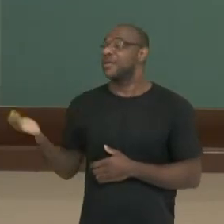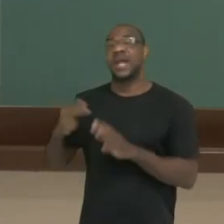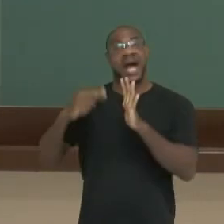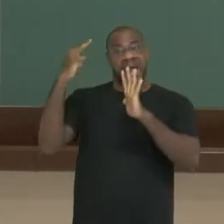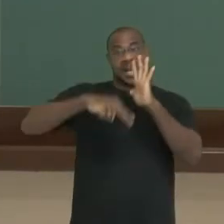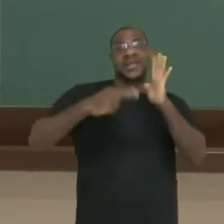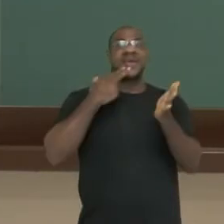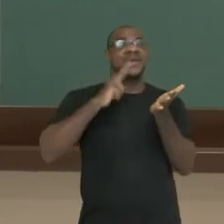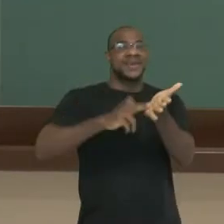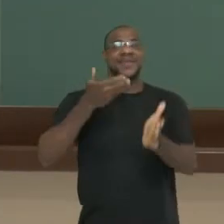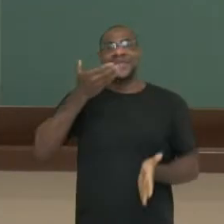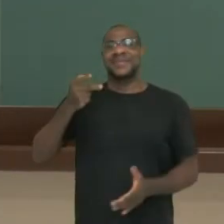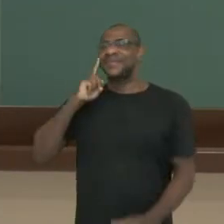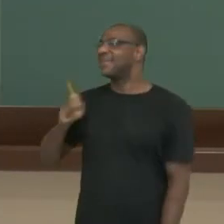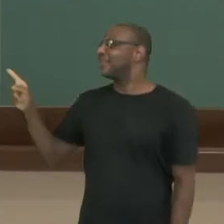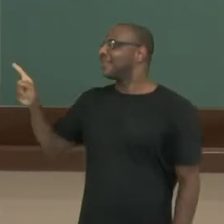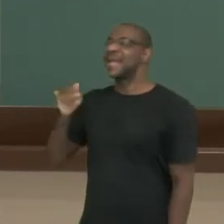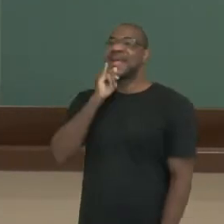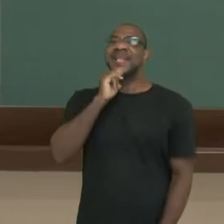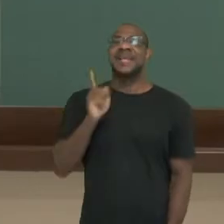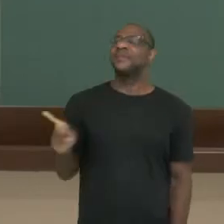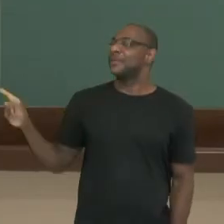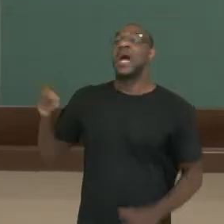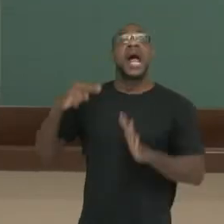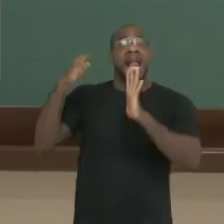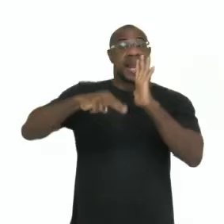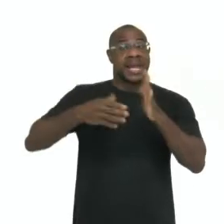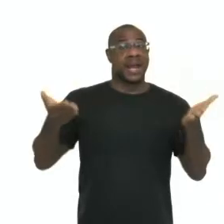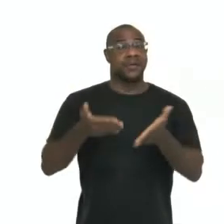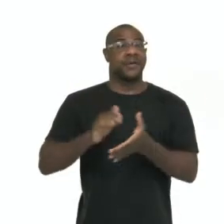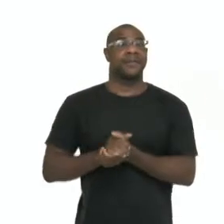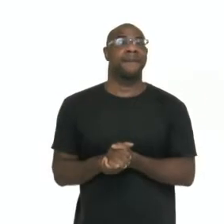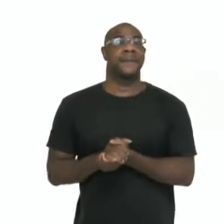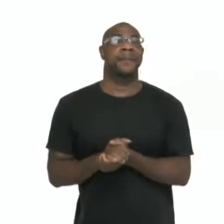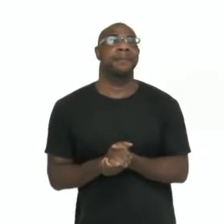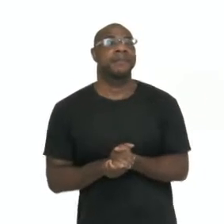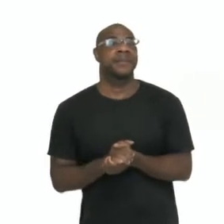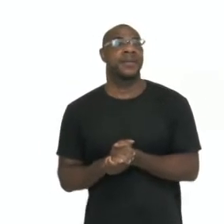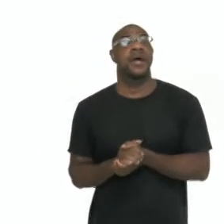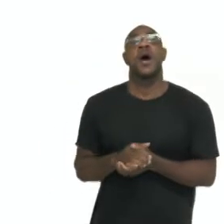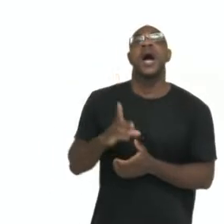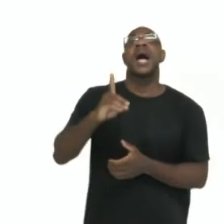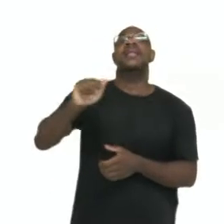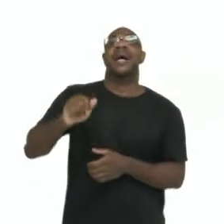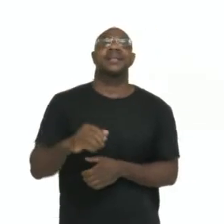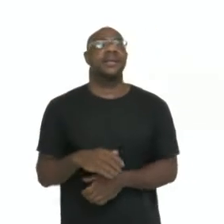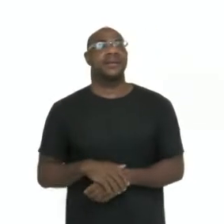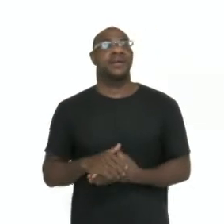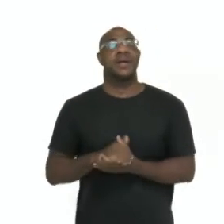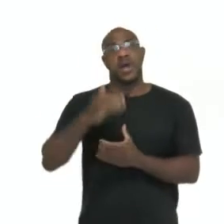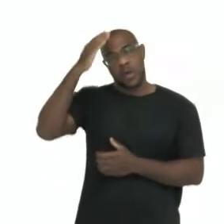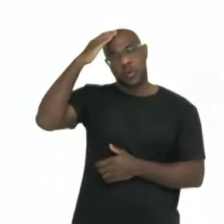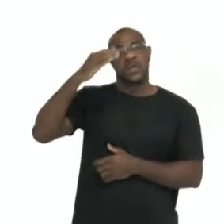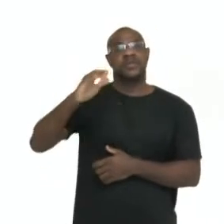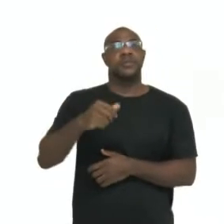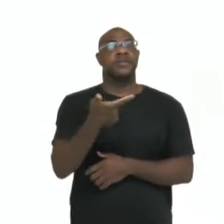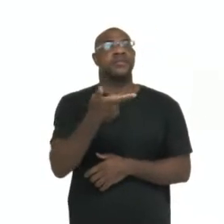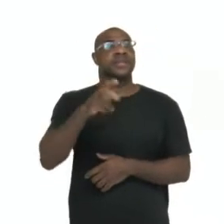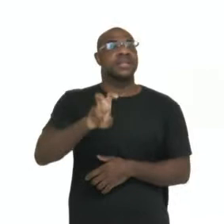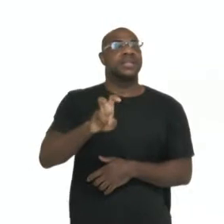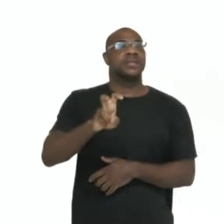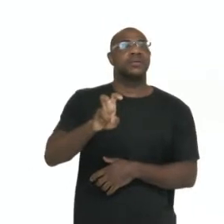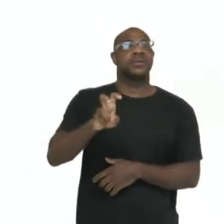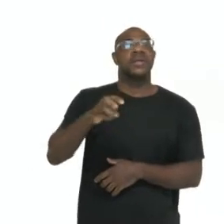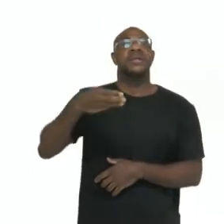de uma carta de solicitação. Convido vocês aqui para ler esse slide comigo. Começa pela data, observem ali, ó, Curitiba, 25